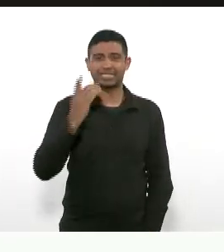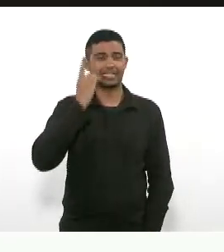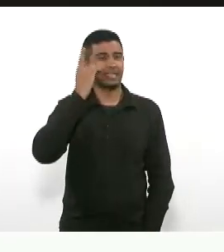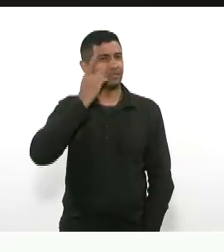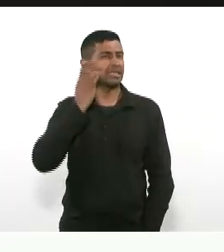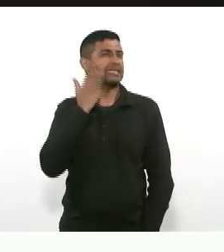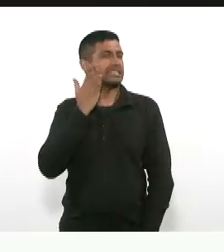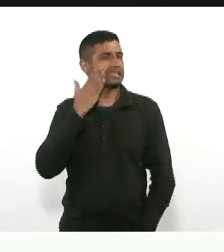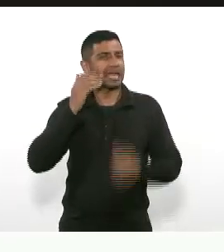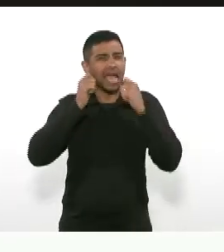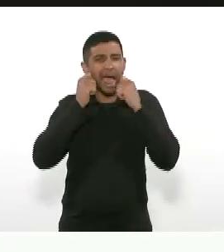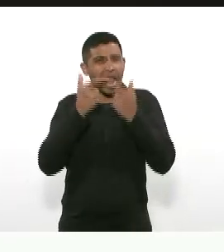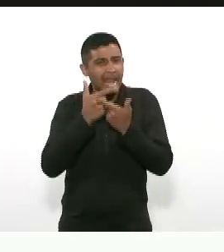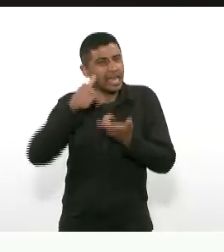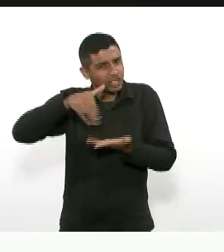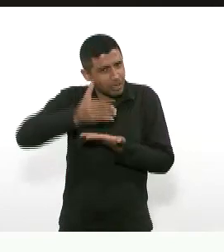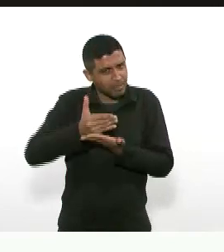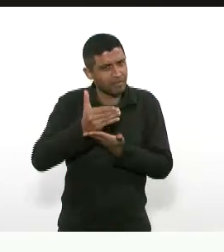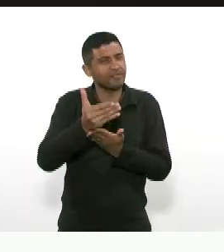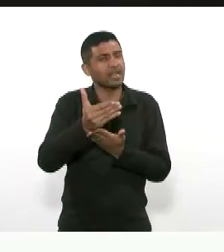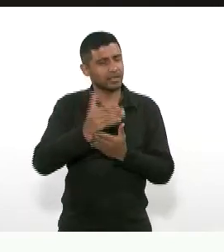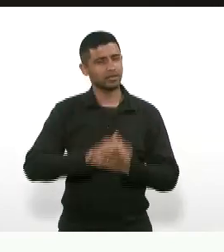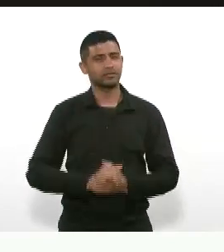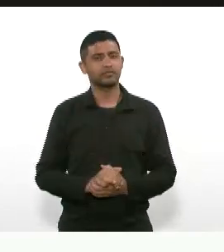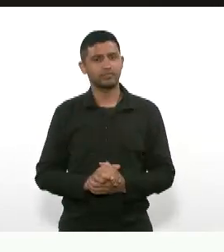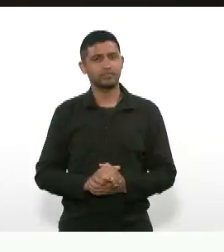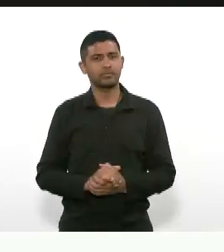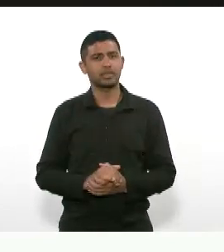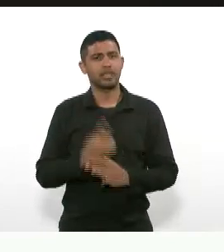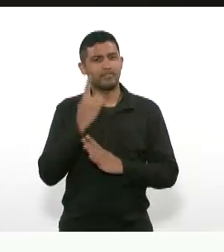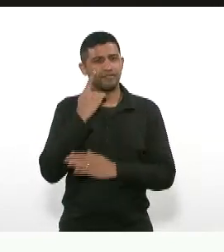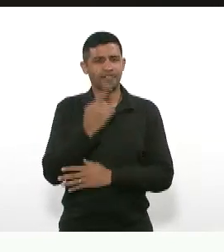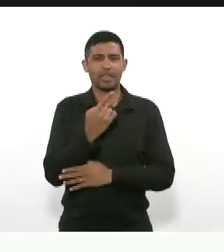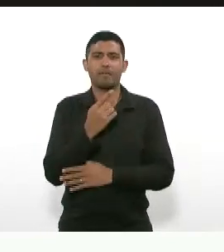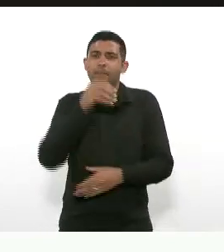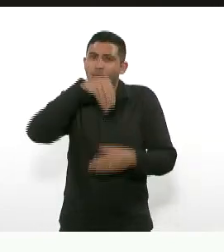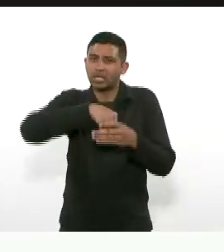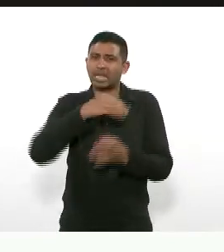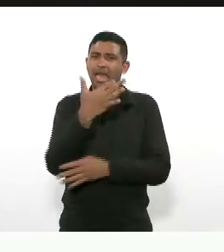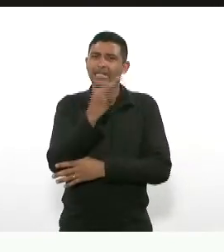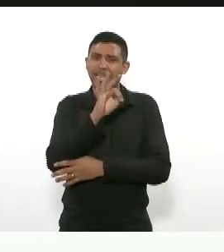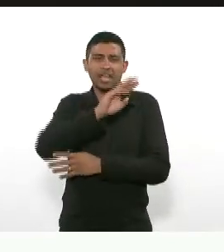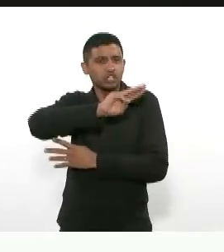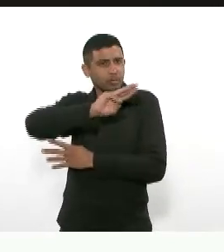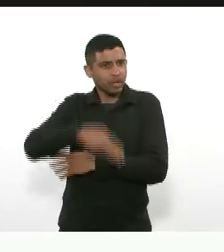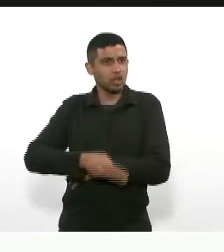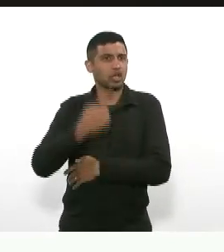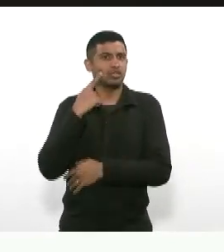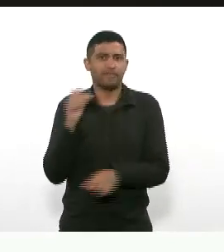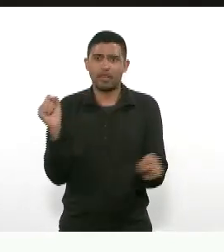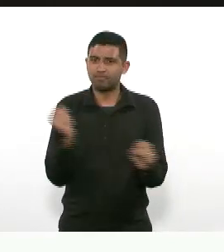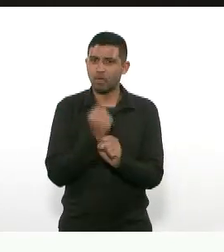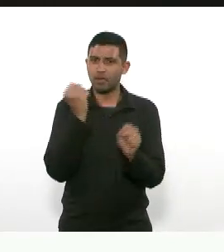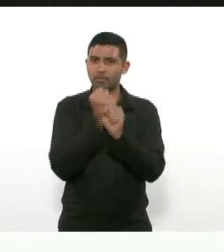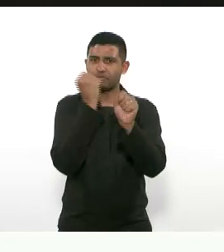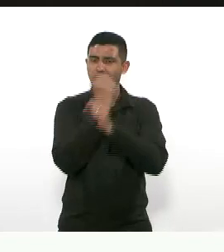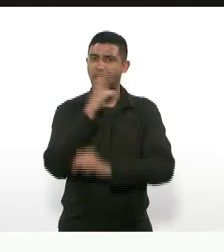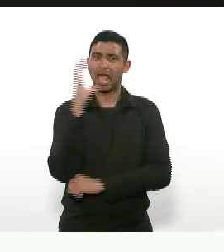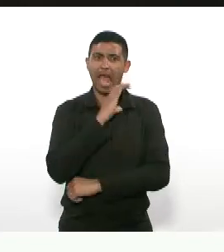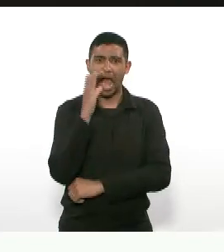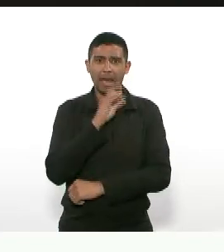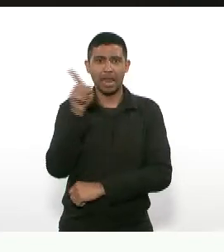agora vai estar colocando 10 milhões para fazer uma obra emergencial no